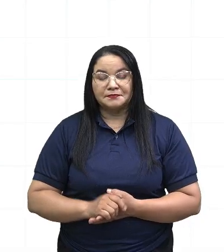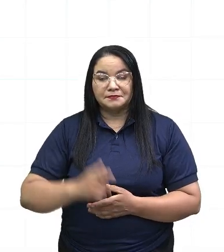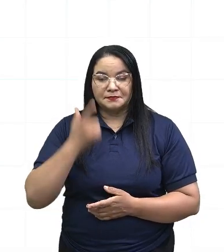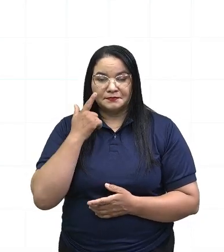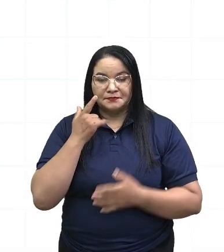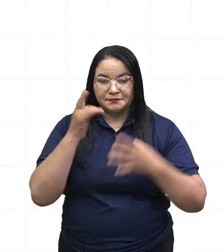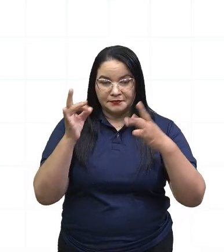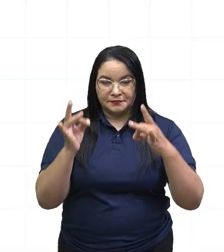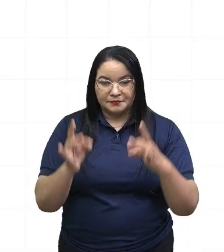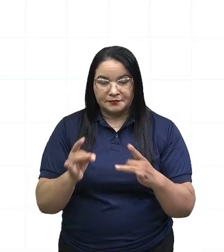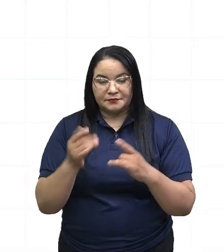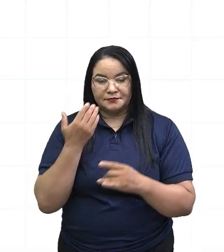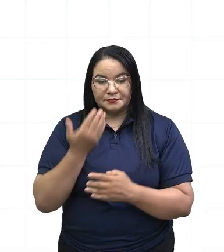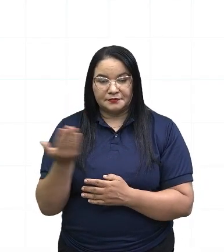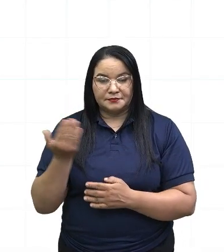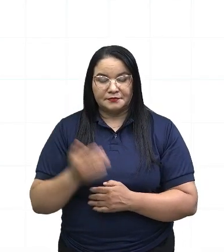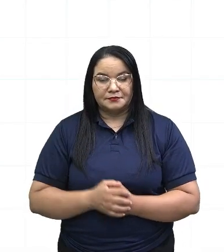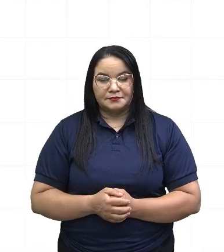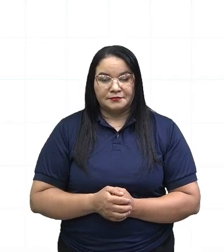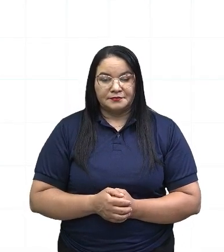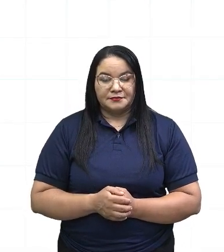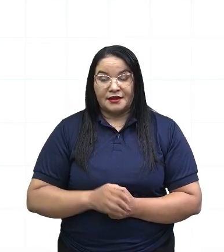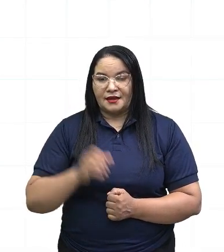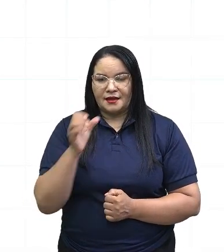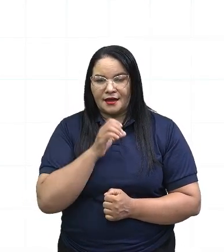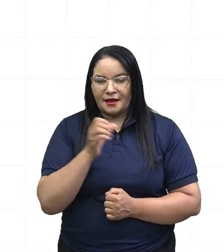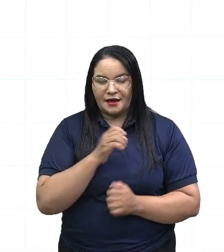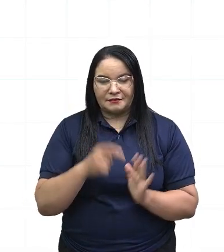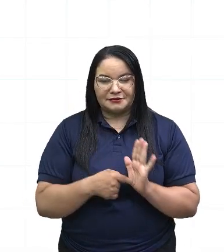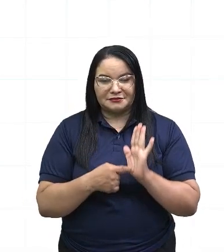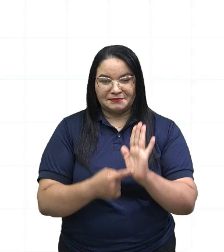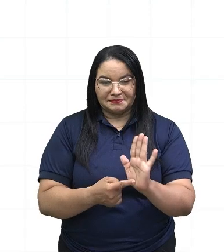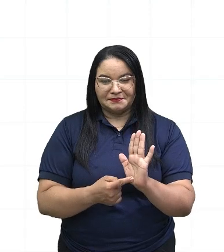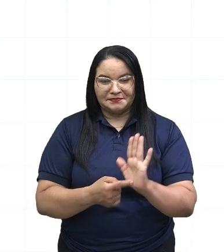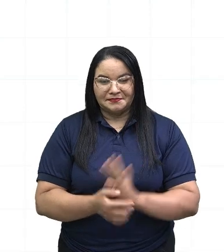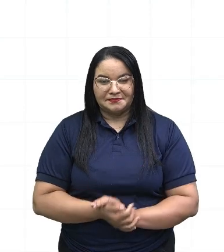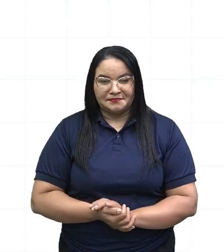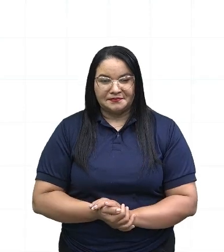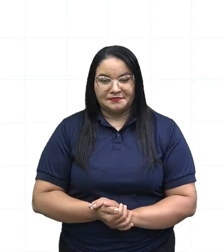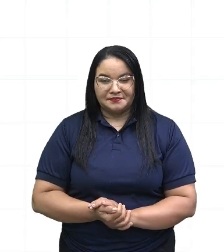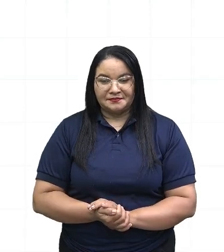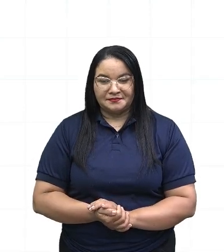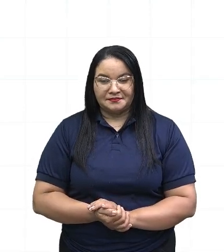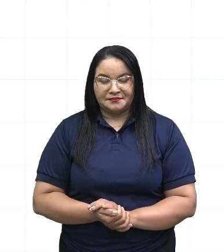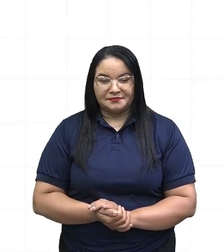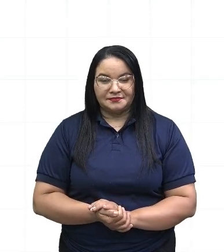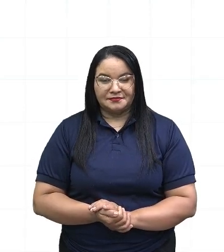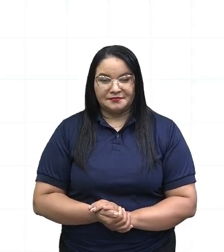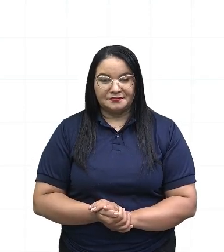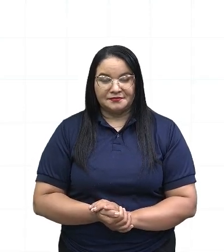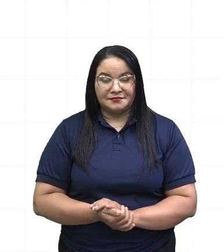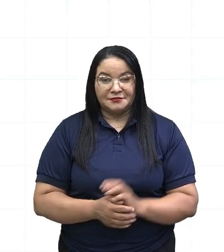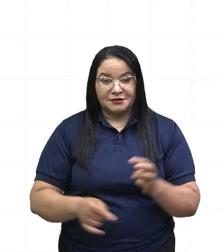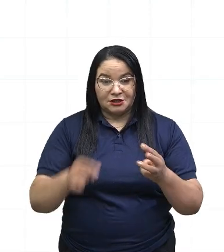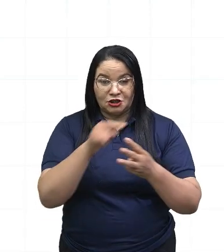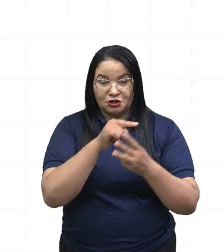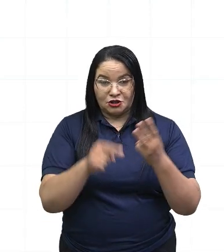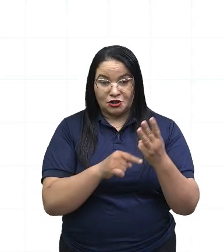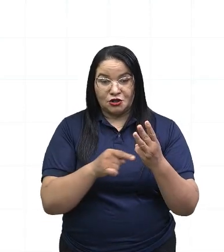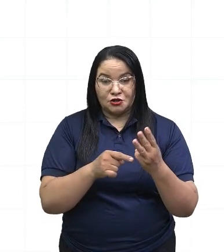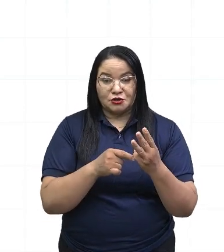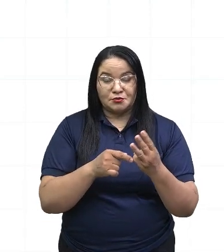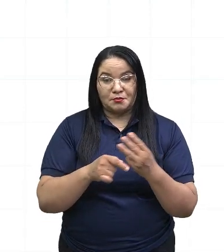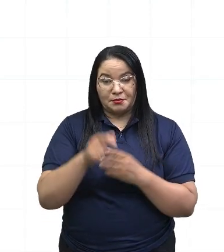observar, eu queria mostrar uma coisinha para vocês rapidamente, que a gente, né, precisa avançar. Aqui são 3